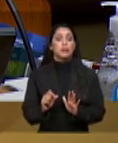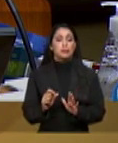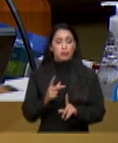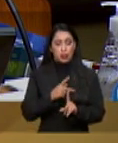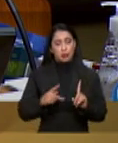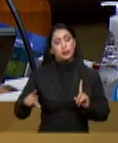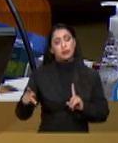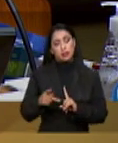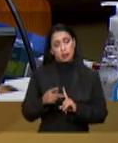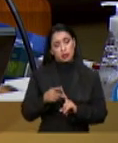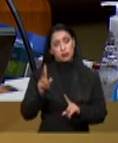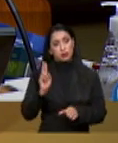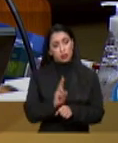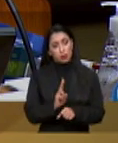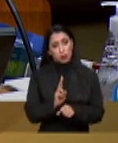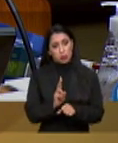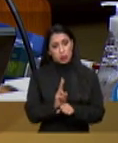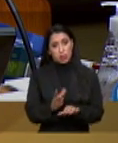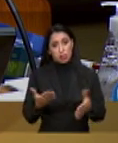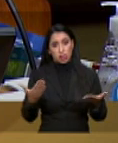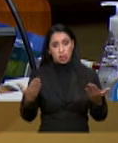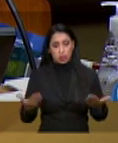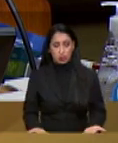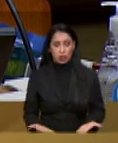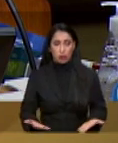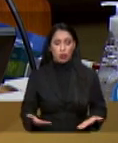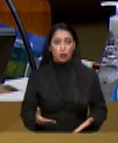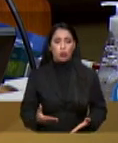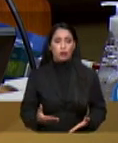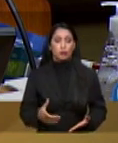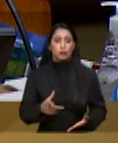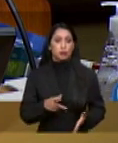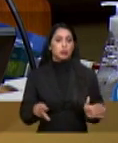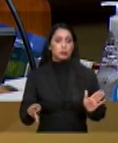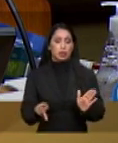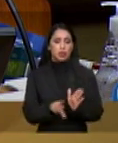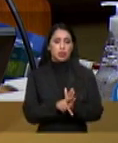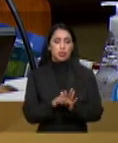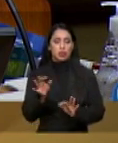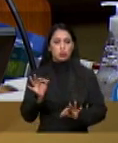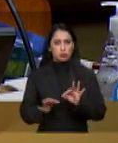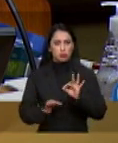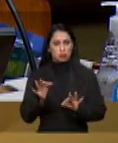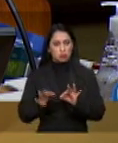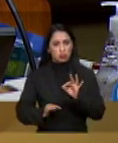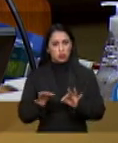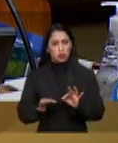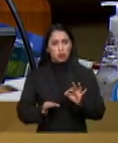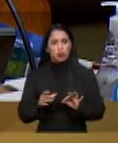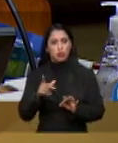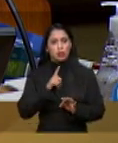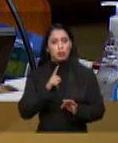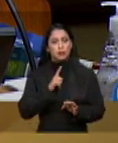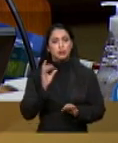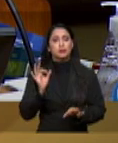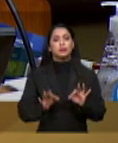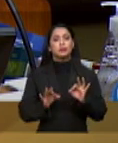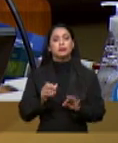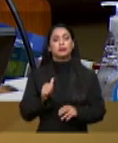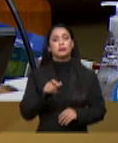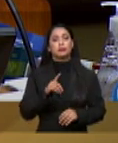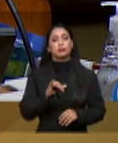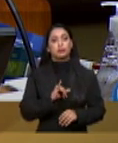Previdência Social. Por sua vez, um bem jurídico de caráter supraindividual, como se depreende dos julgados na